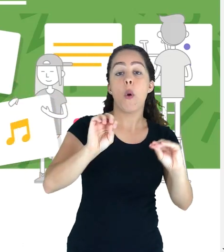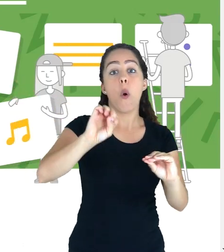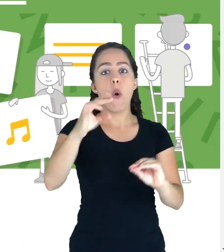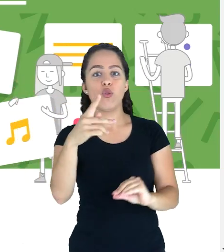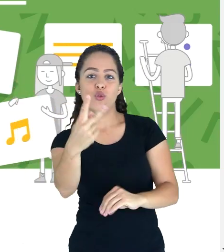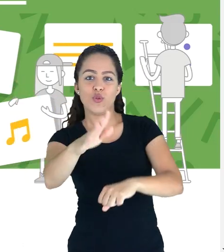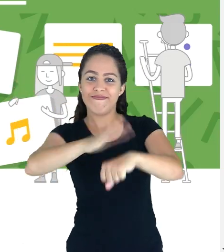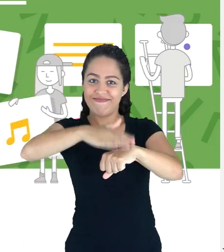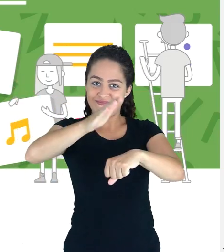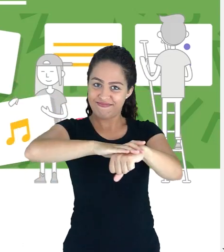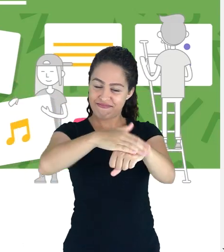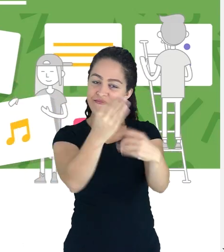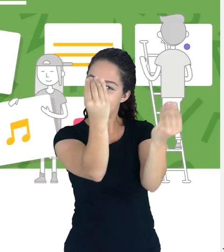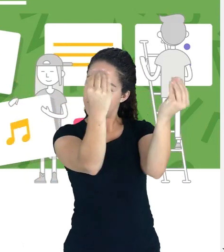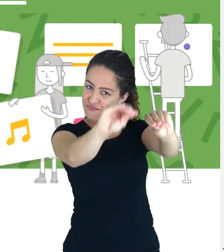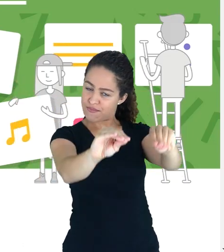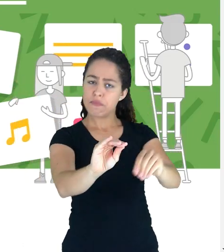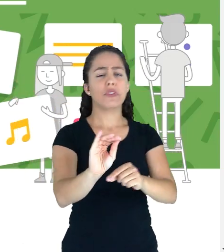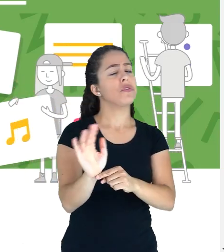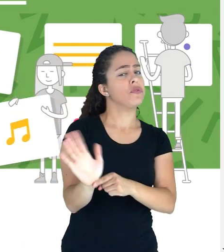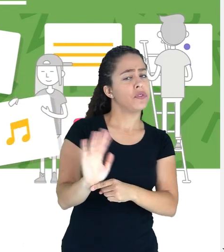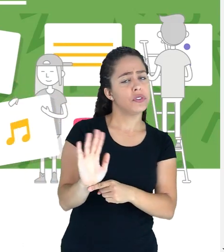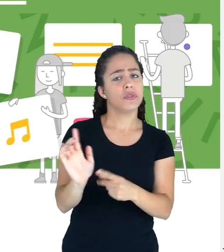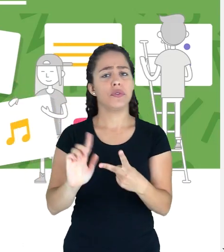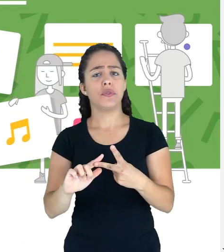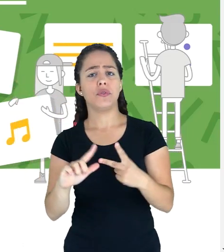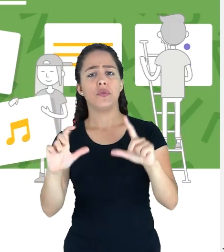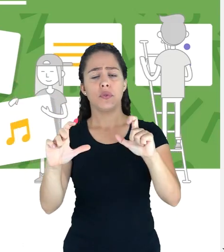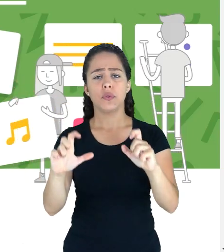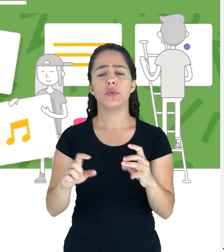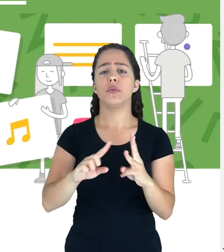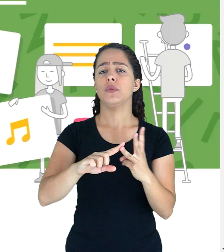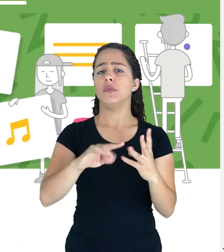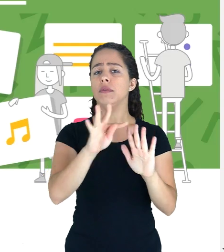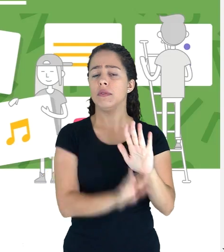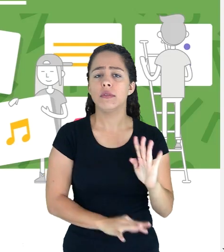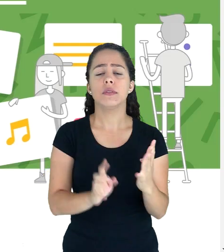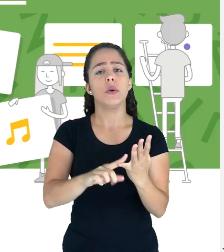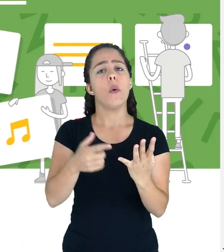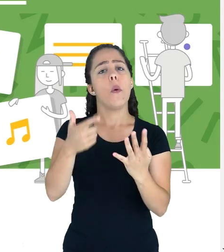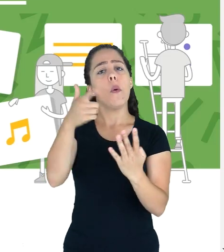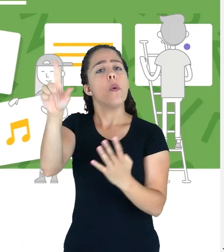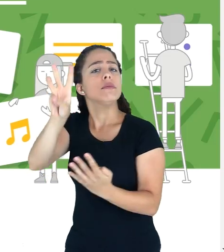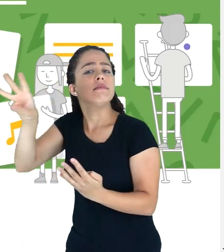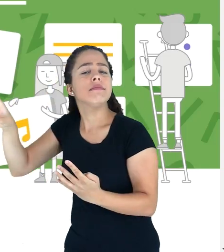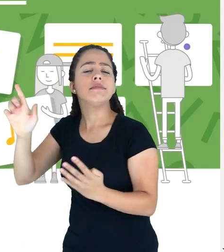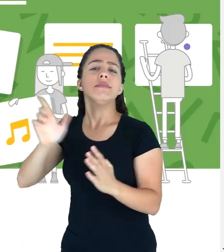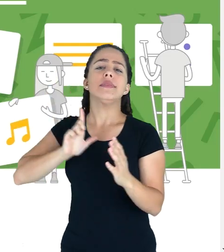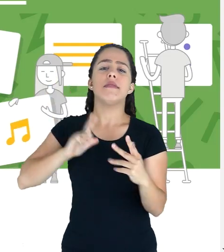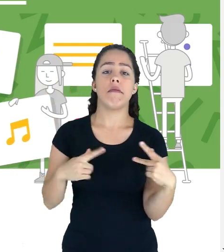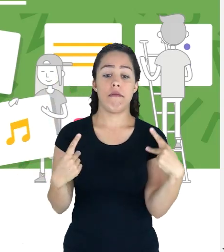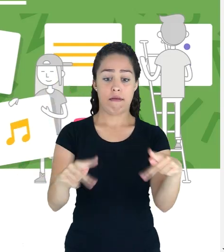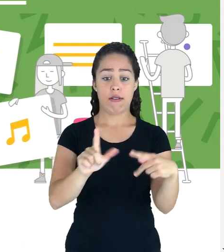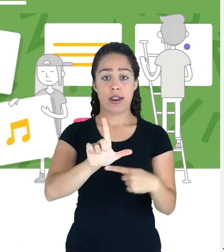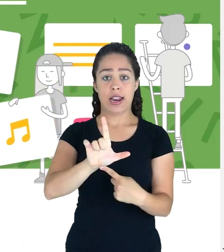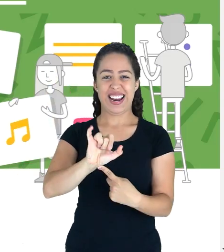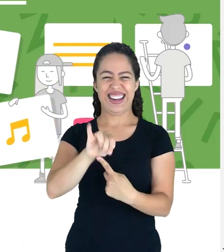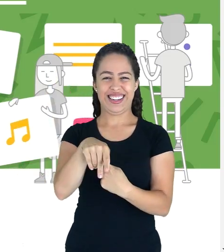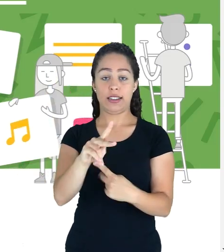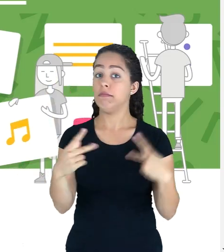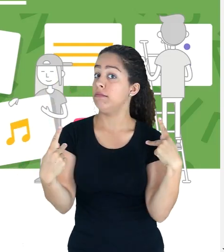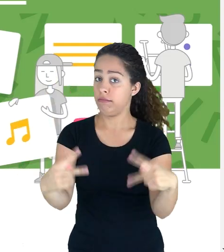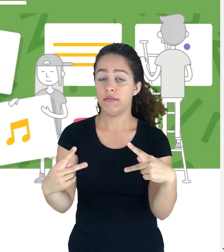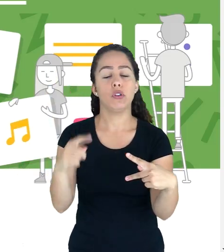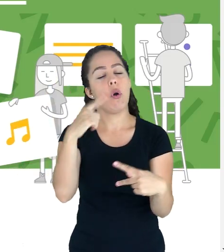colocar vídeo, foto, texto, link de outros sites. Então é isso que a gente vai aprender com o